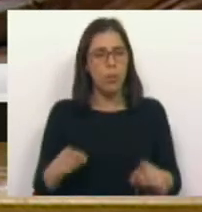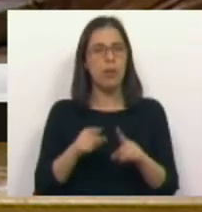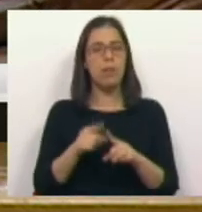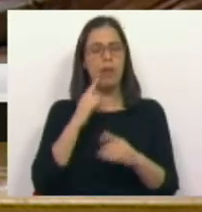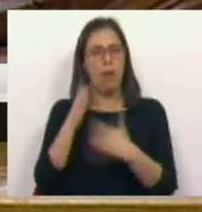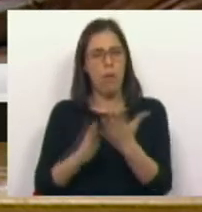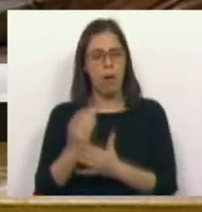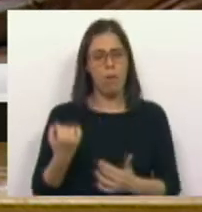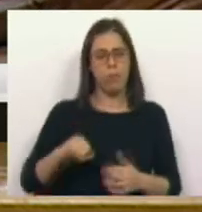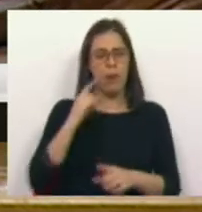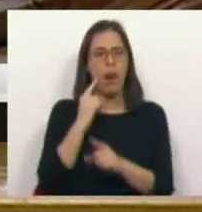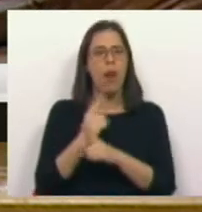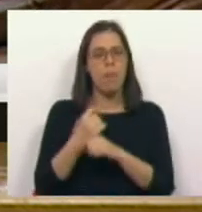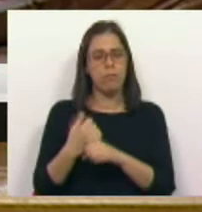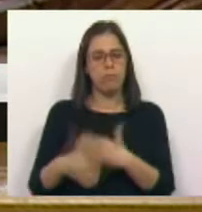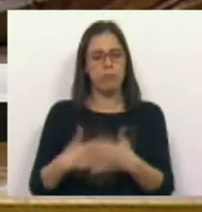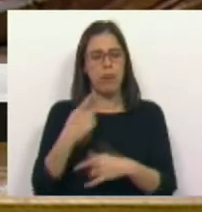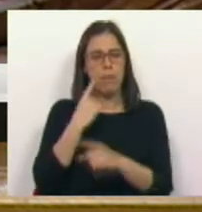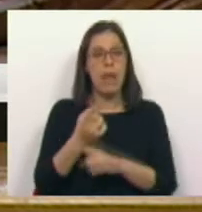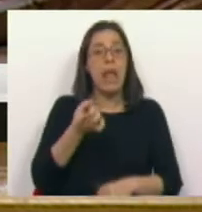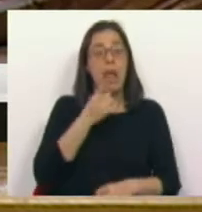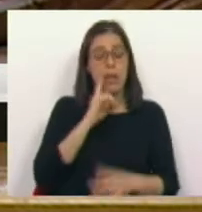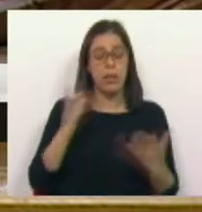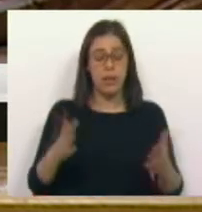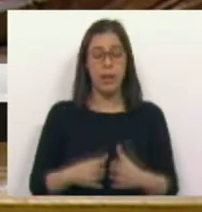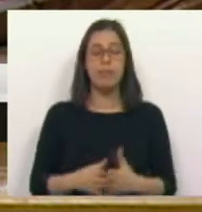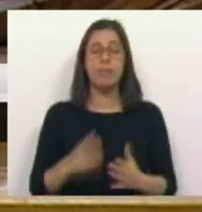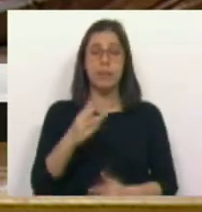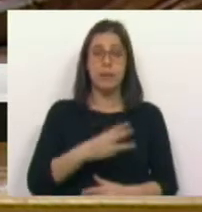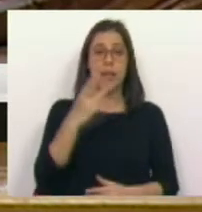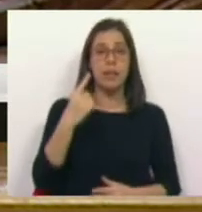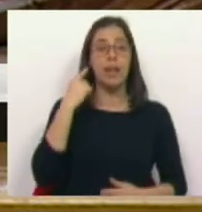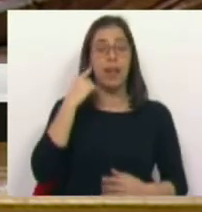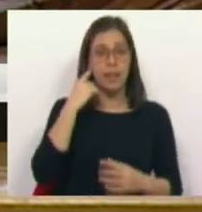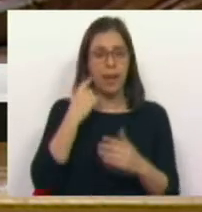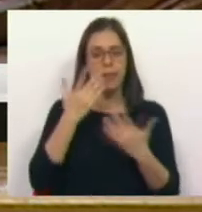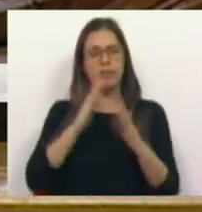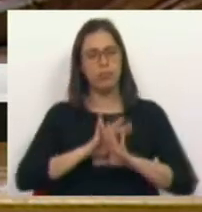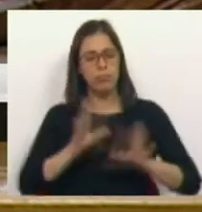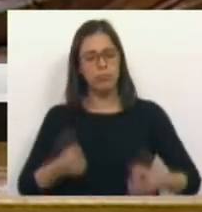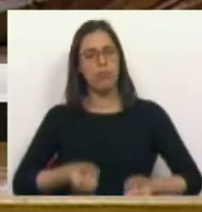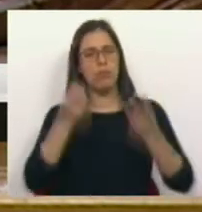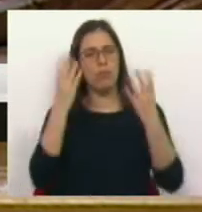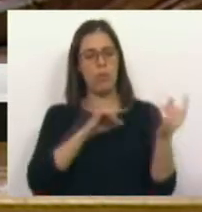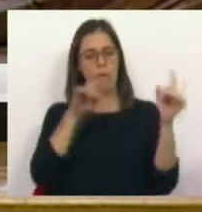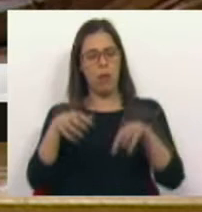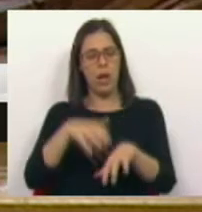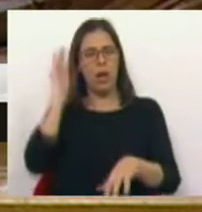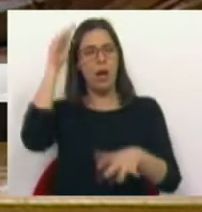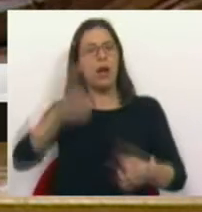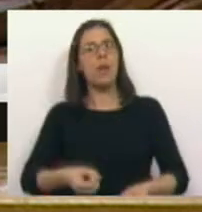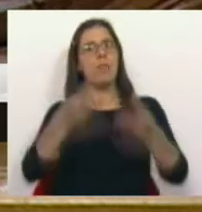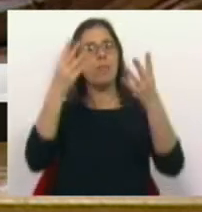ter continuado a desenvolver a sua atividade ilegalmente, 3 anos depois o tempo chega finalmente ao plenário da Assembleia